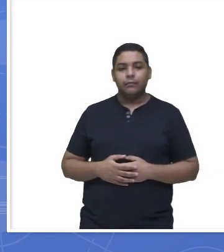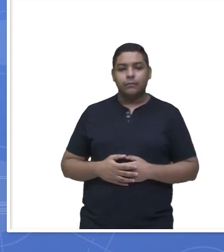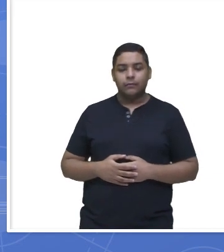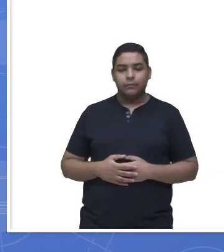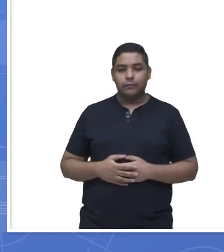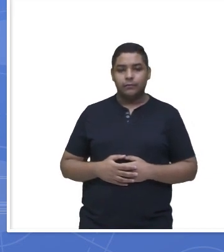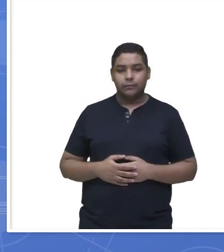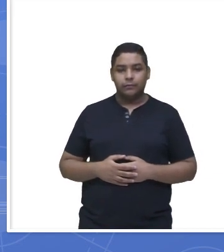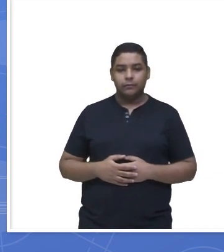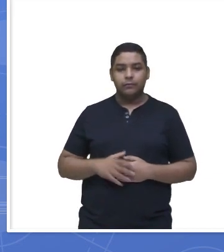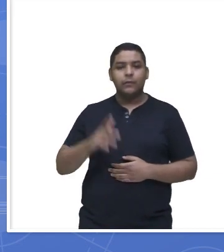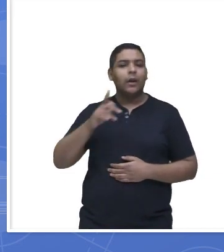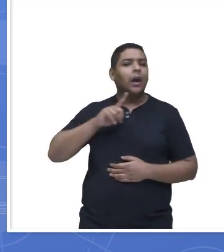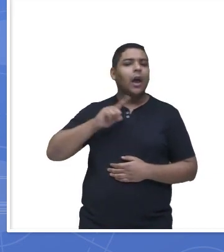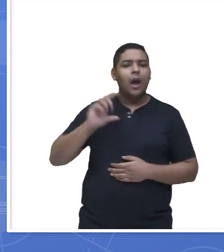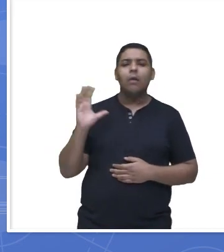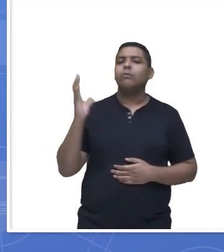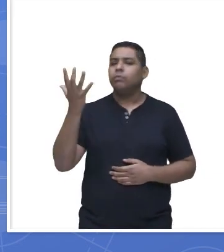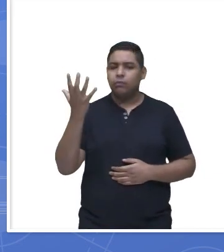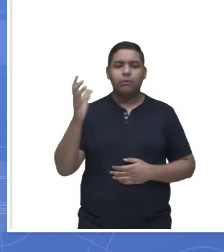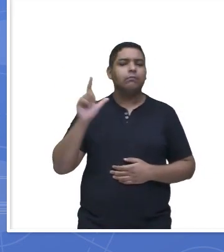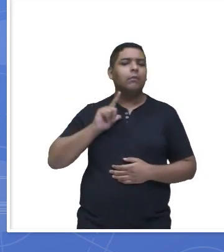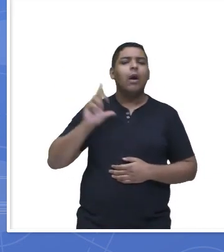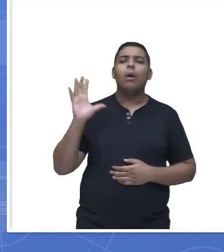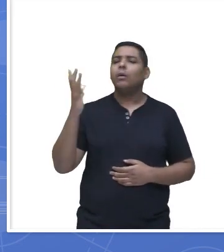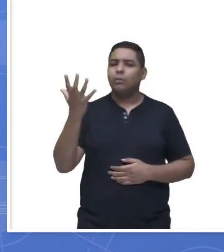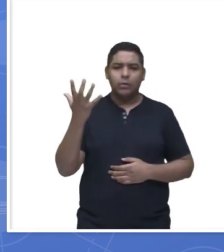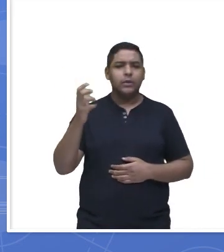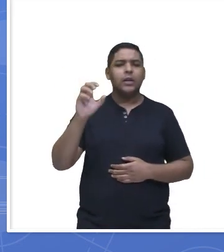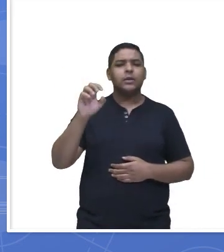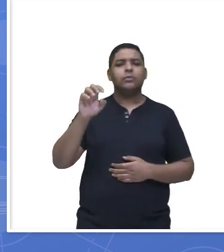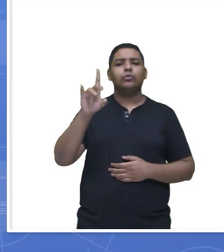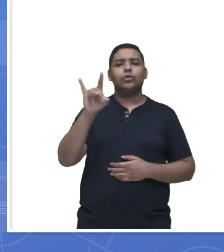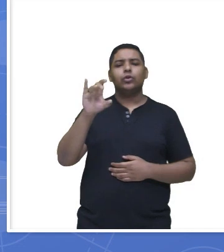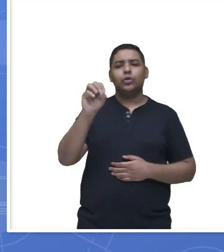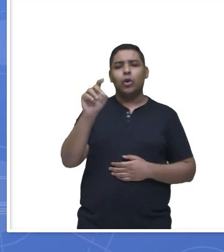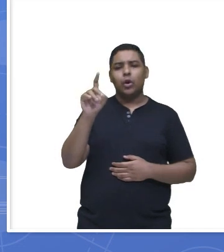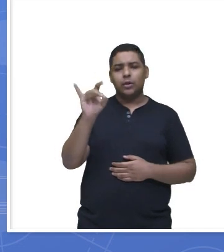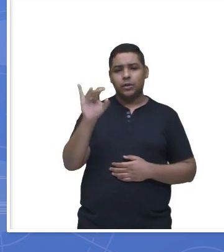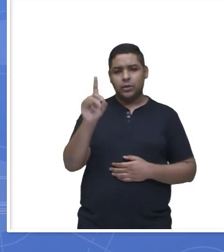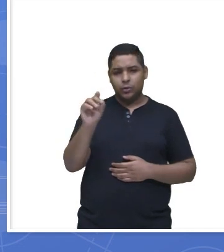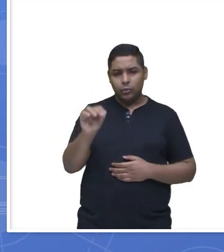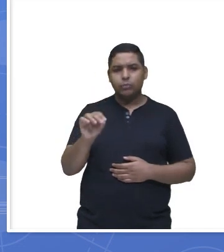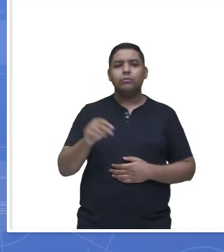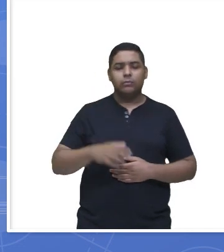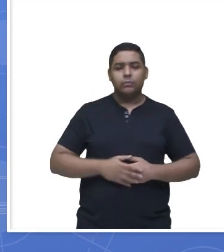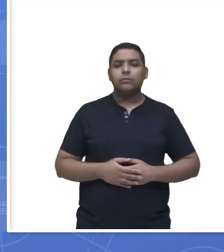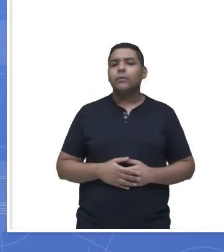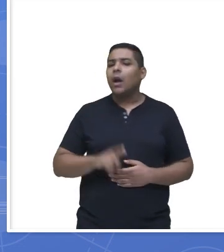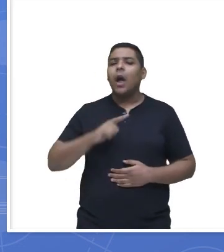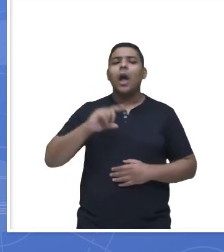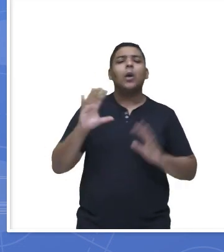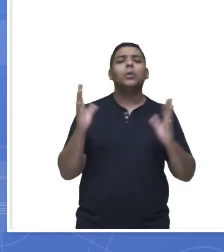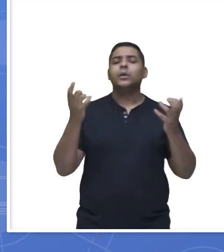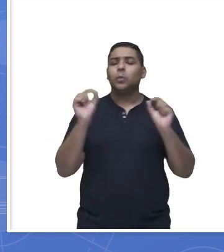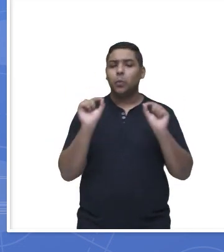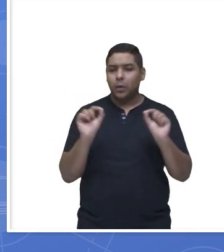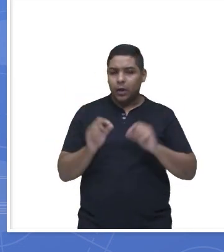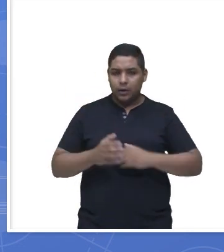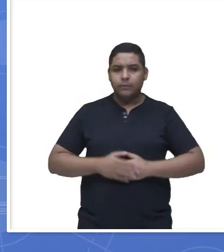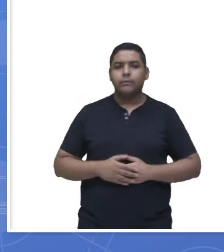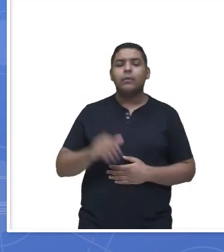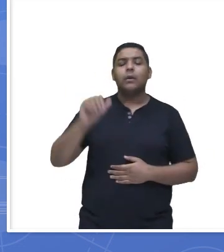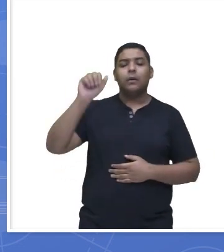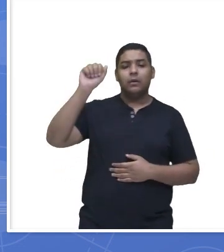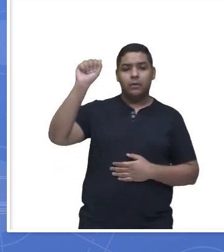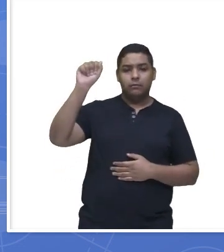esse que ocorre a partir da liberação do dióxido de enxofre e de outros gases na atmosfera a partir da queima do carvão? Ocorre